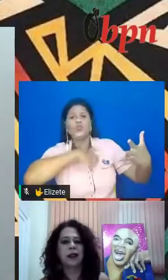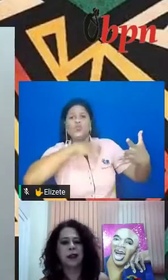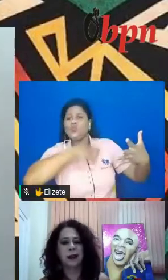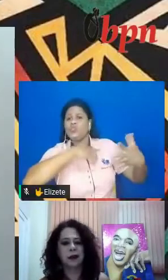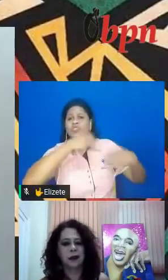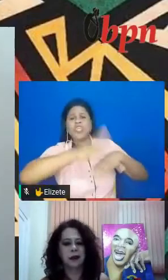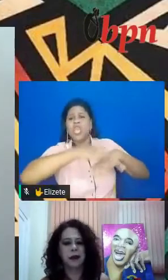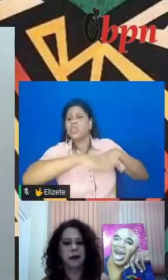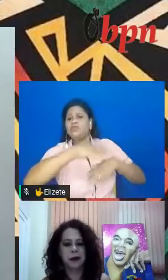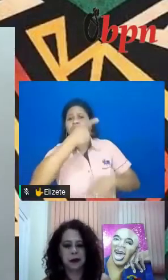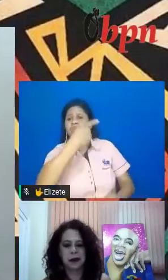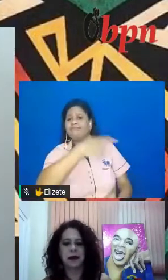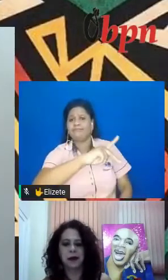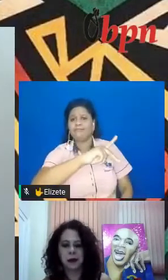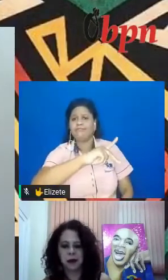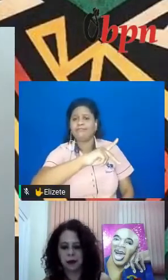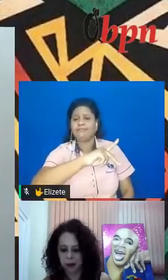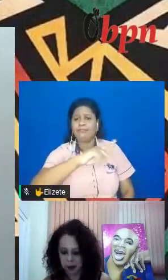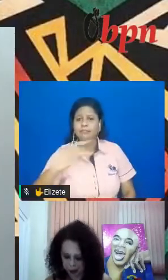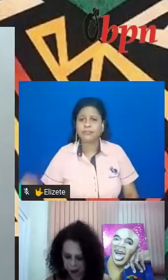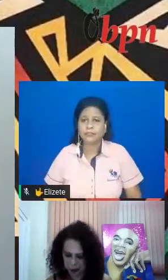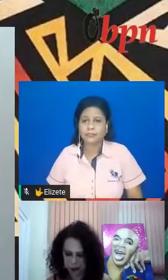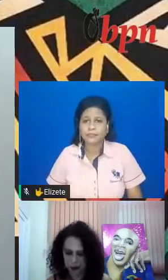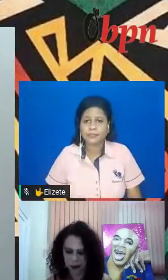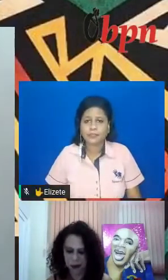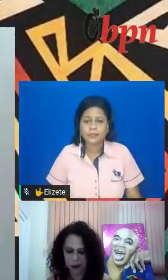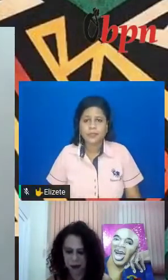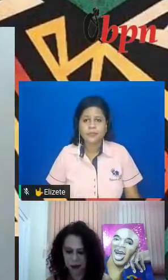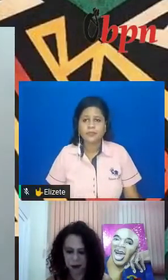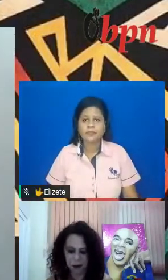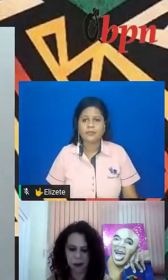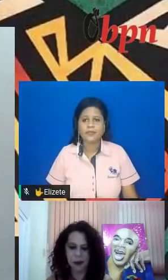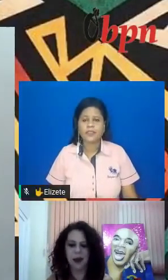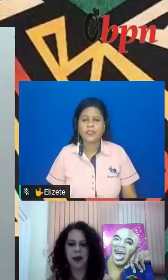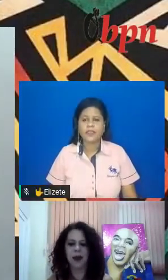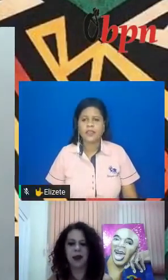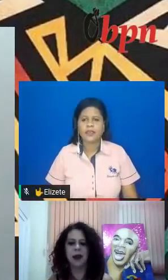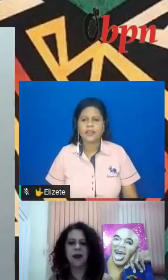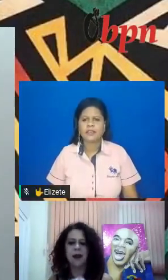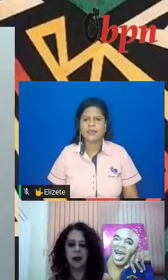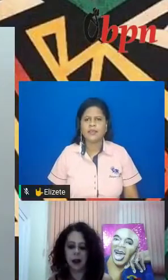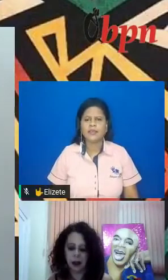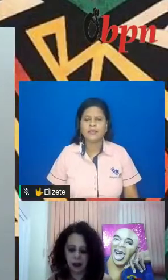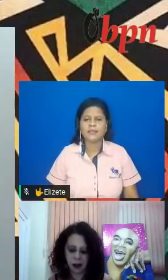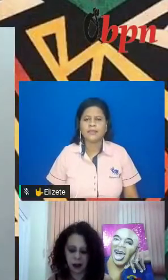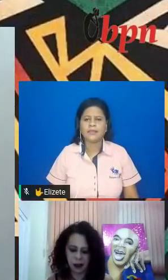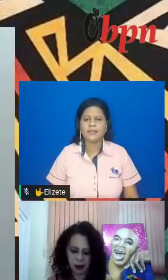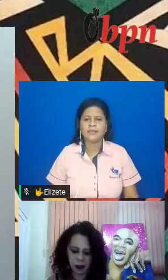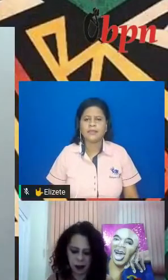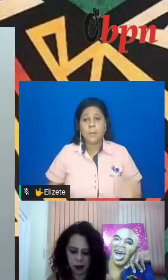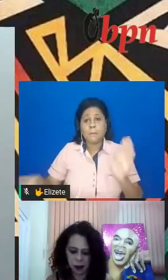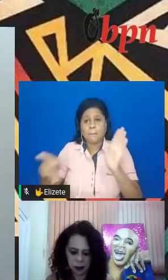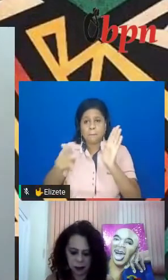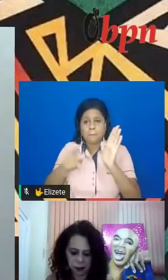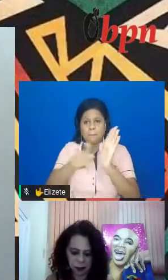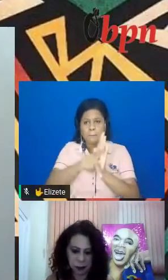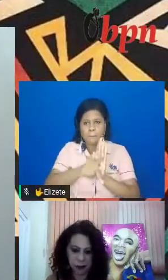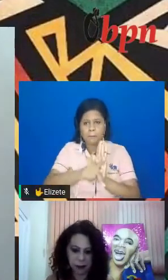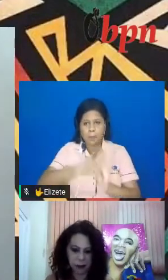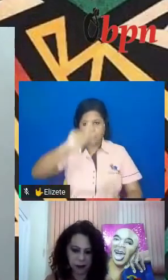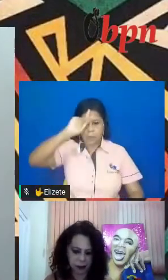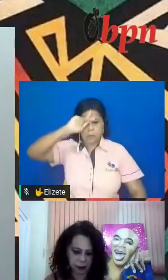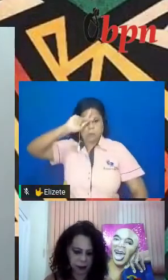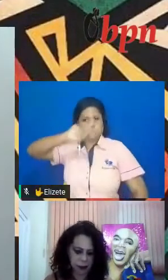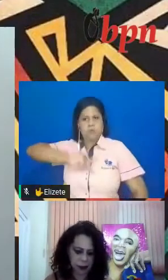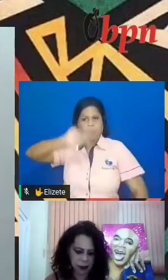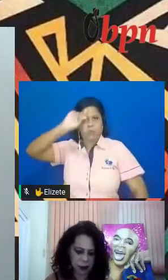imaginário sobre esses sujeitos. Eles se julgam, através da autoridade deles,